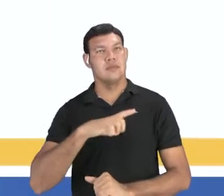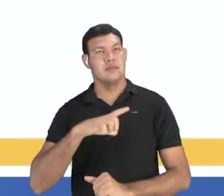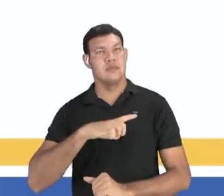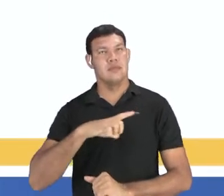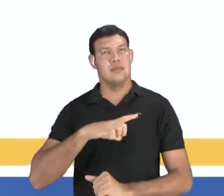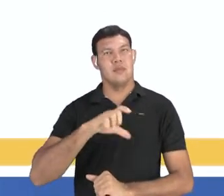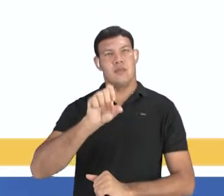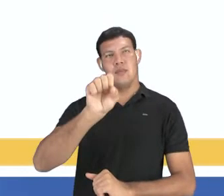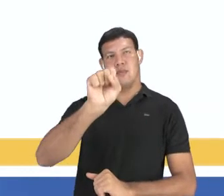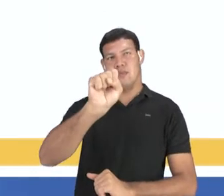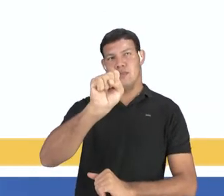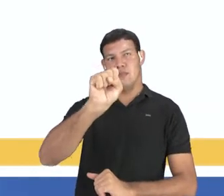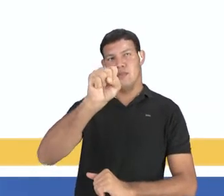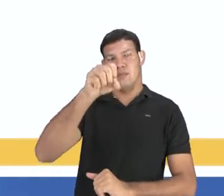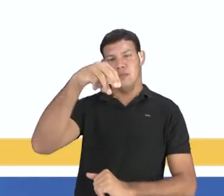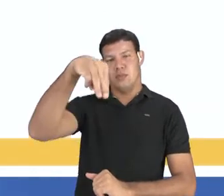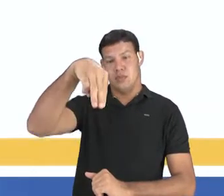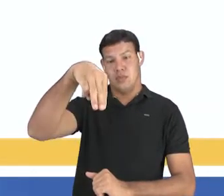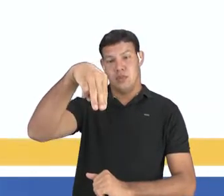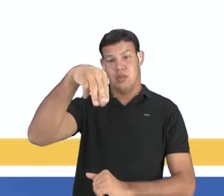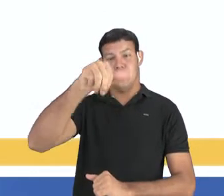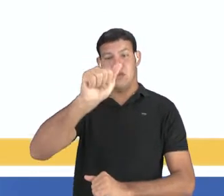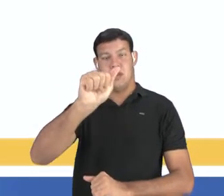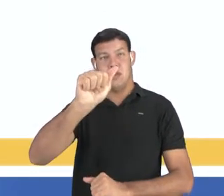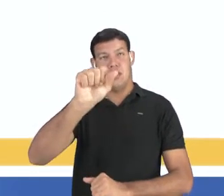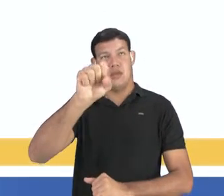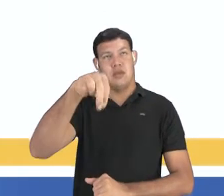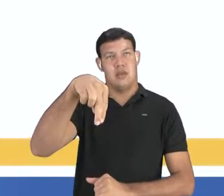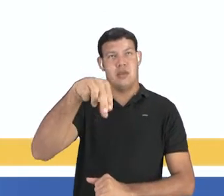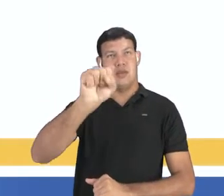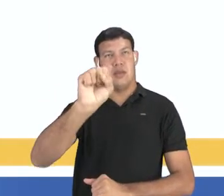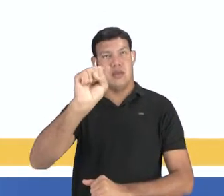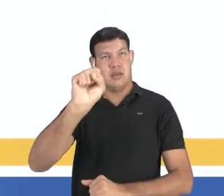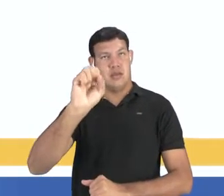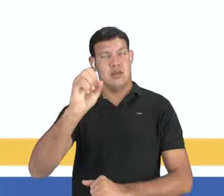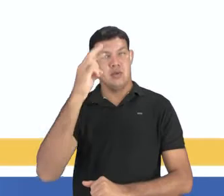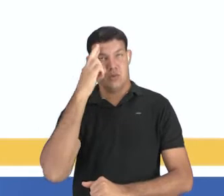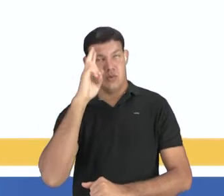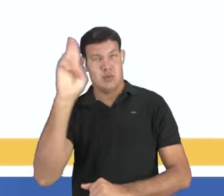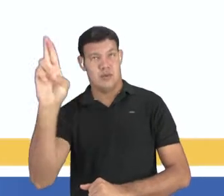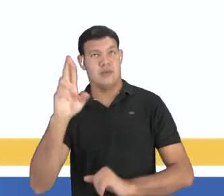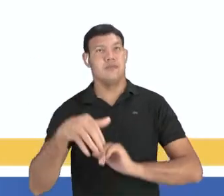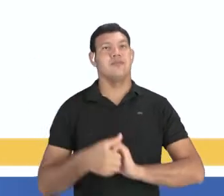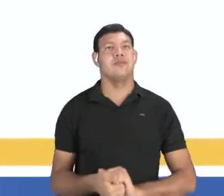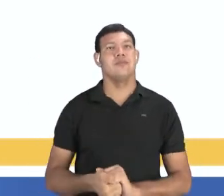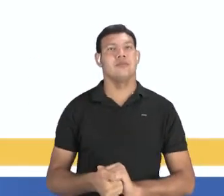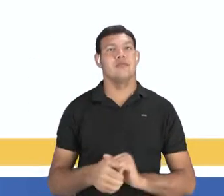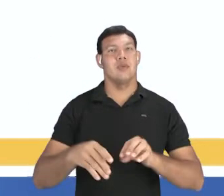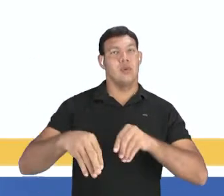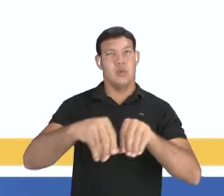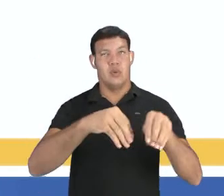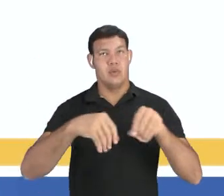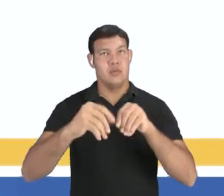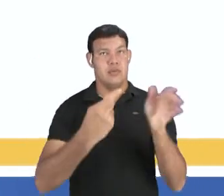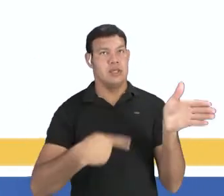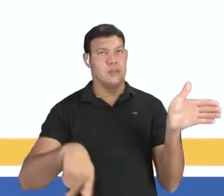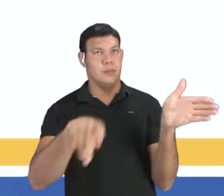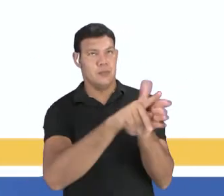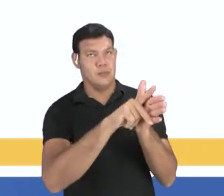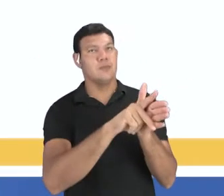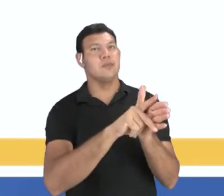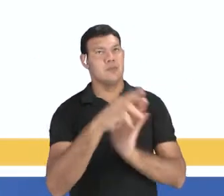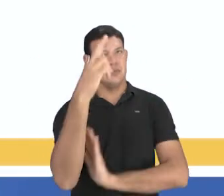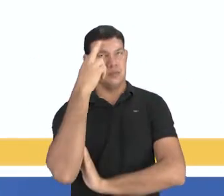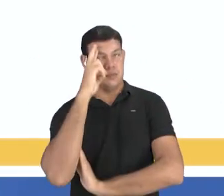é que eram as terras é de utilização exclusiva do Senhor feudal no seu Manso servo ou o sérvio